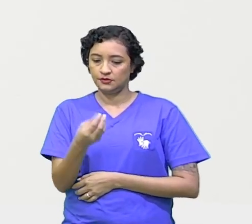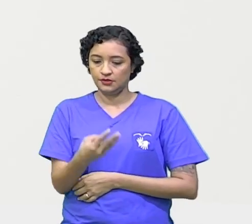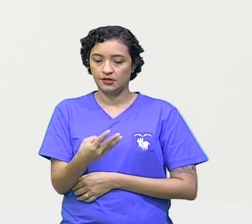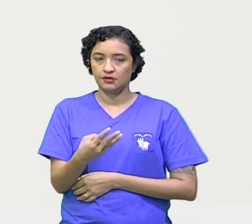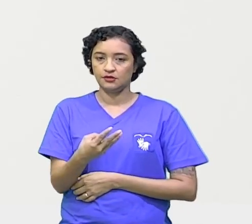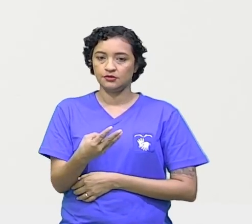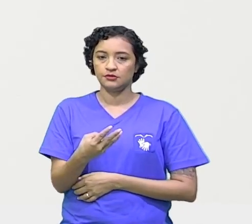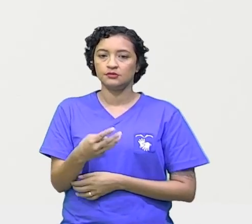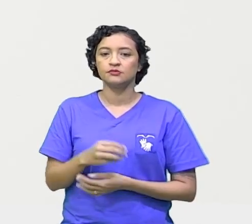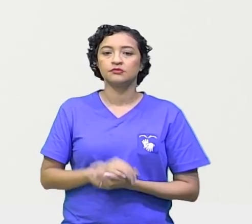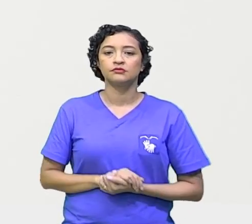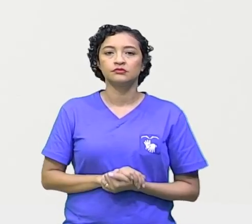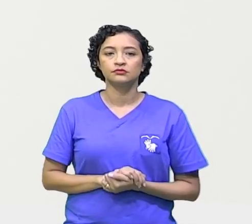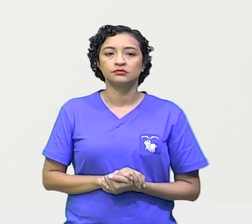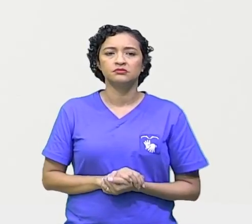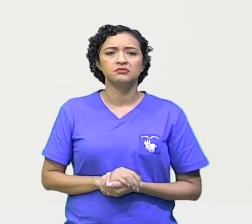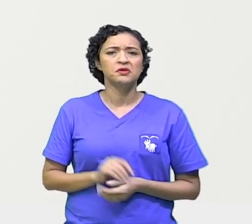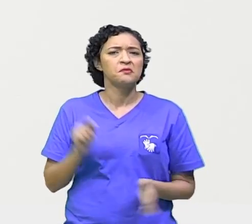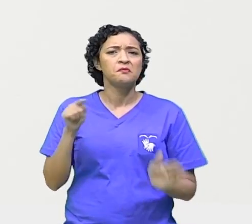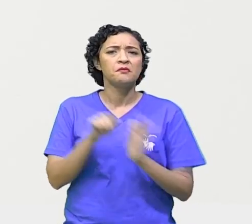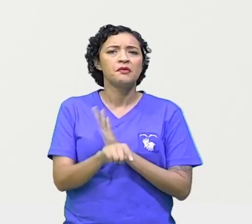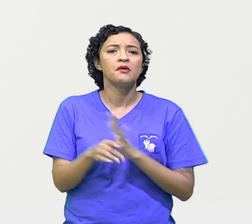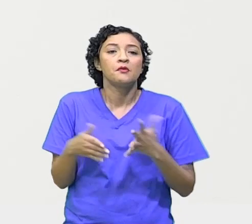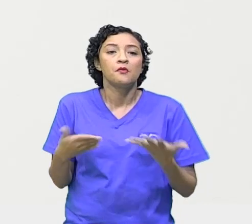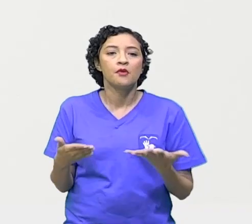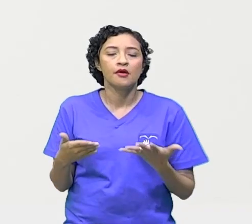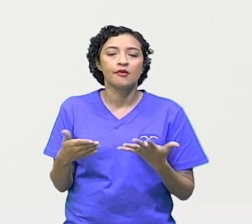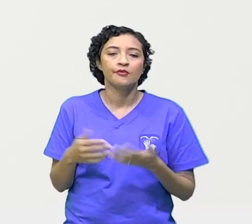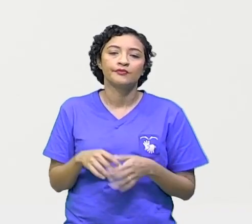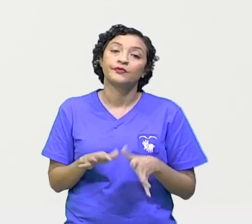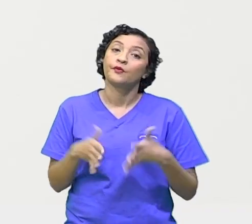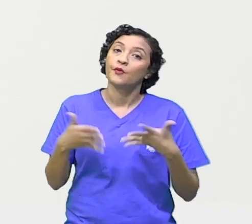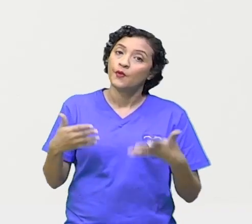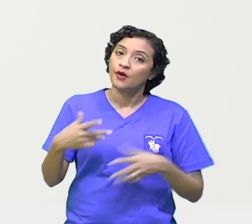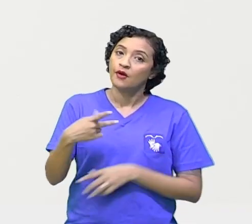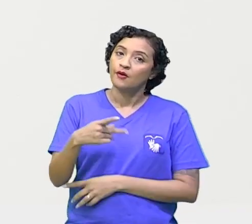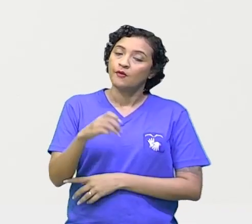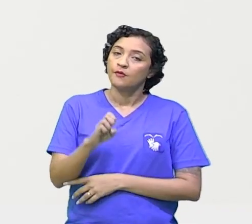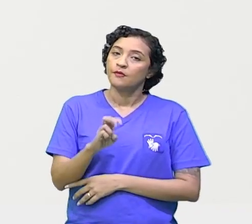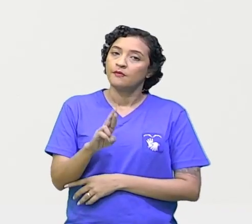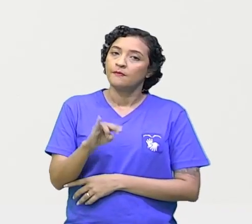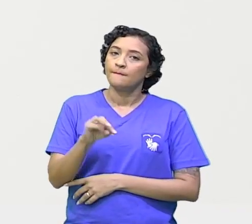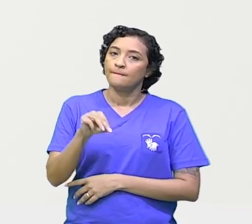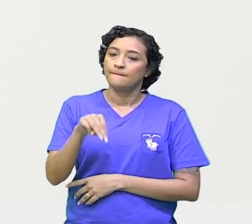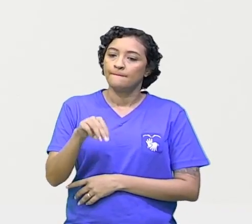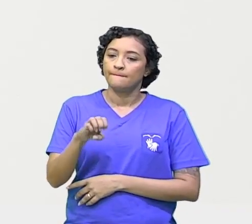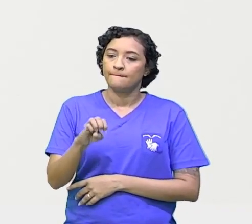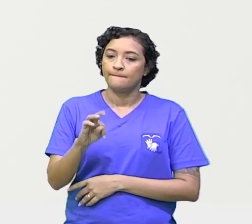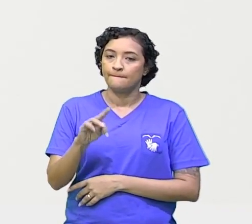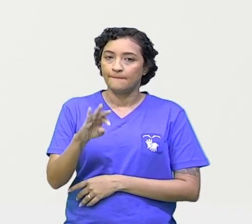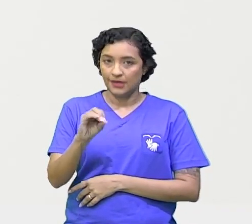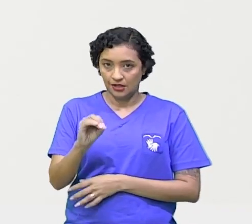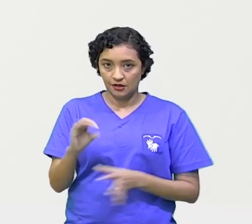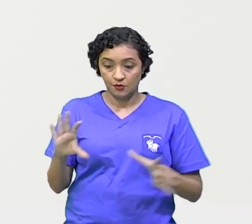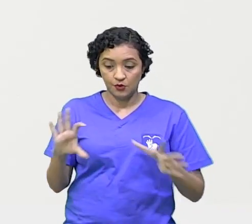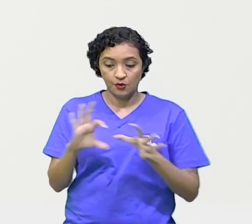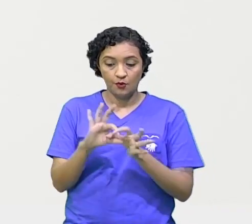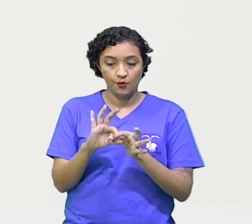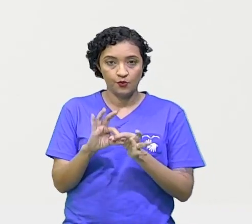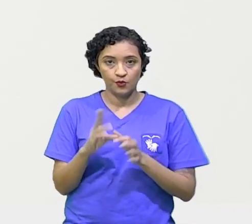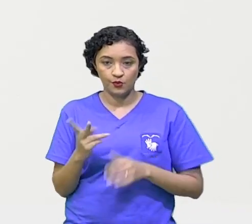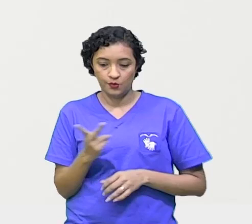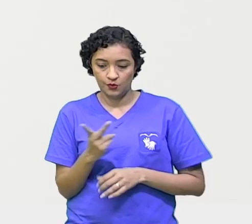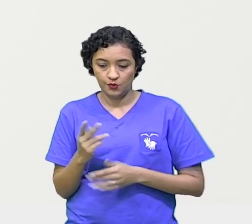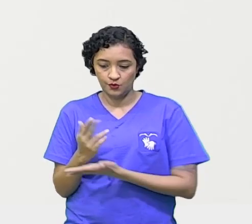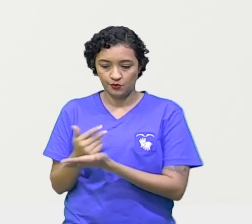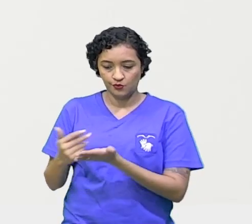centímetros. E o que o problema quer? Qual o perímetro do trapézio formado pela união das duas figuras? Letra A,